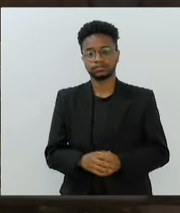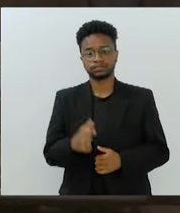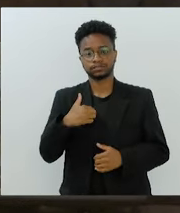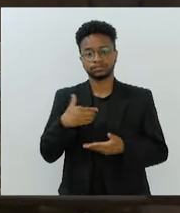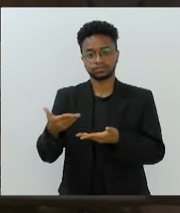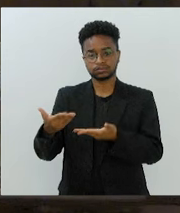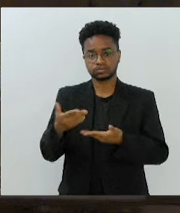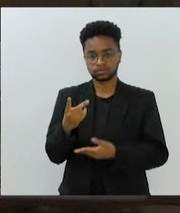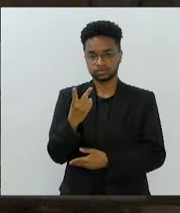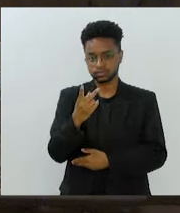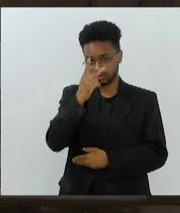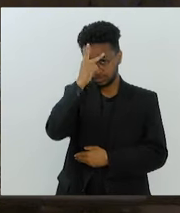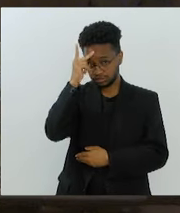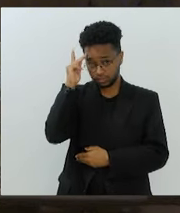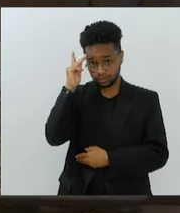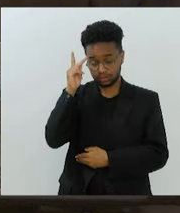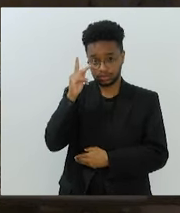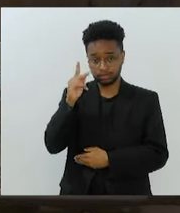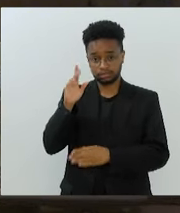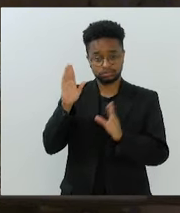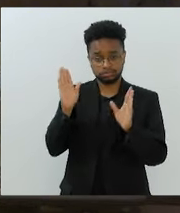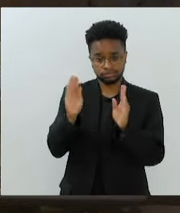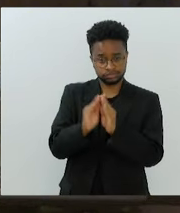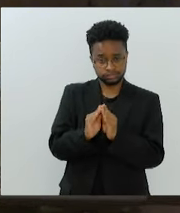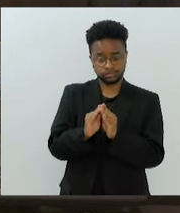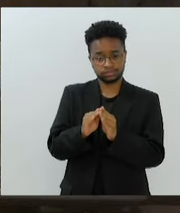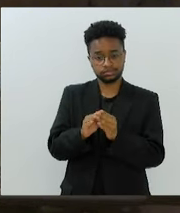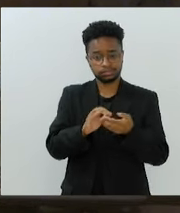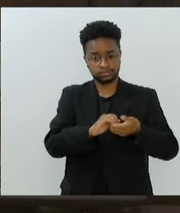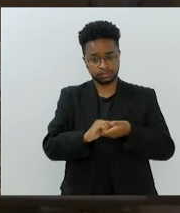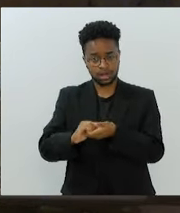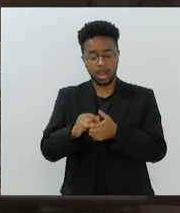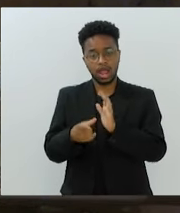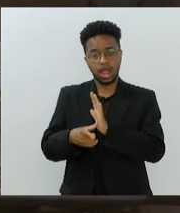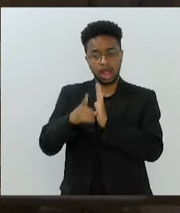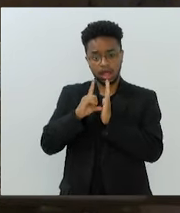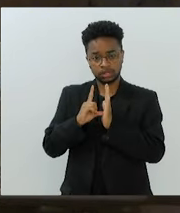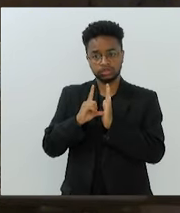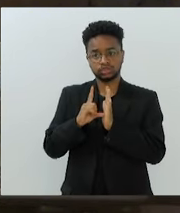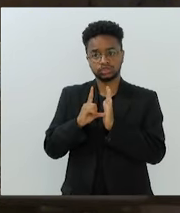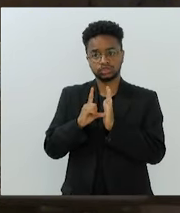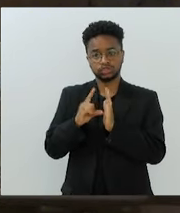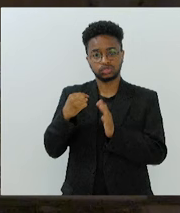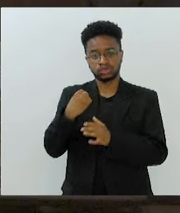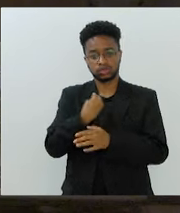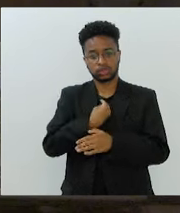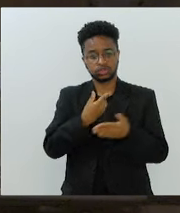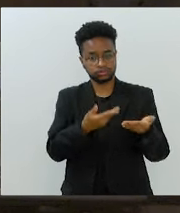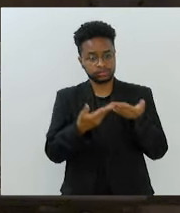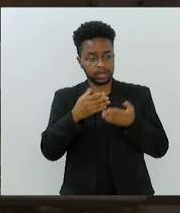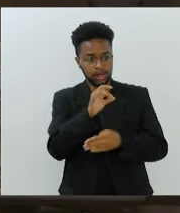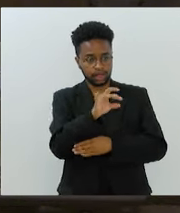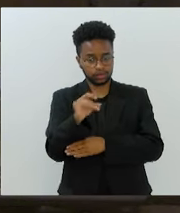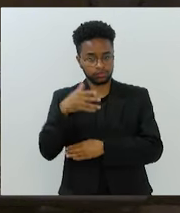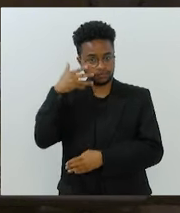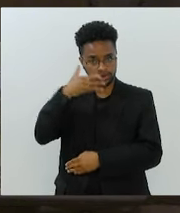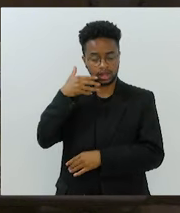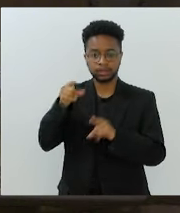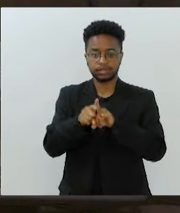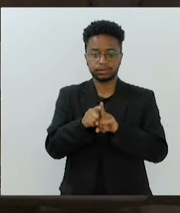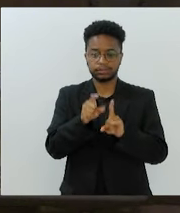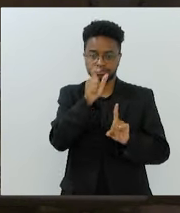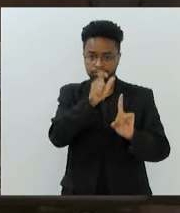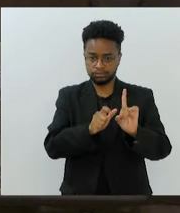pessoas para fazerem uma curta saudação antes de nós ouvirmos os integrantes da mesa e, claro, o nosso